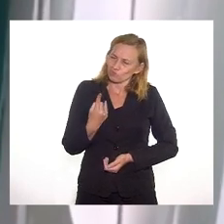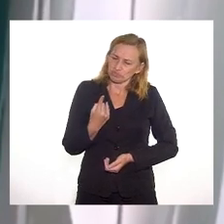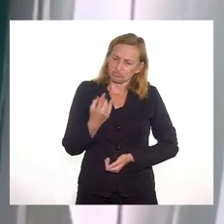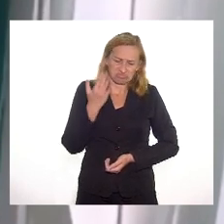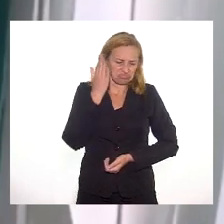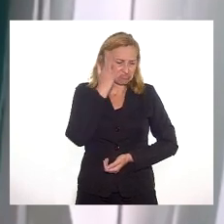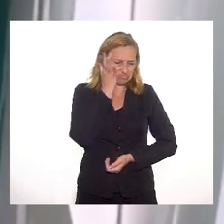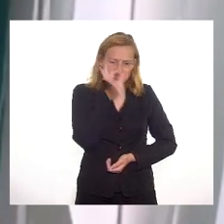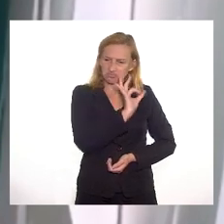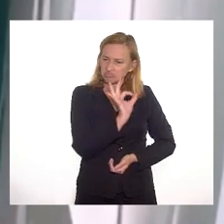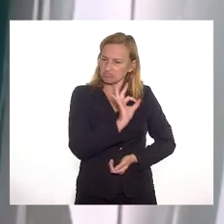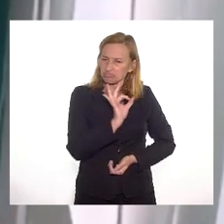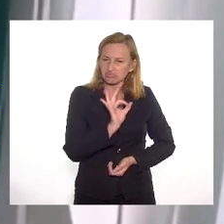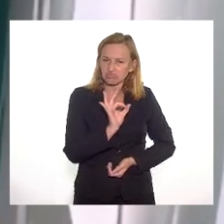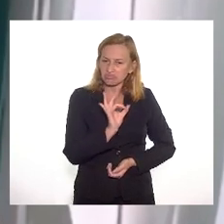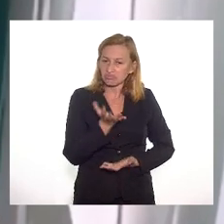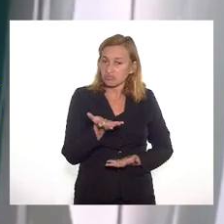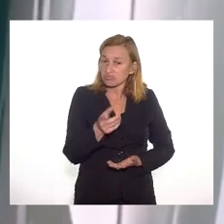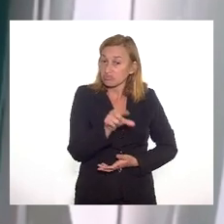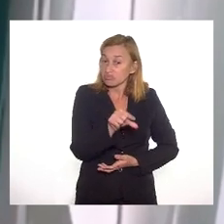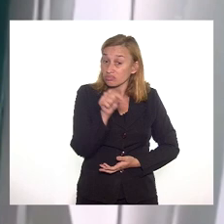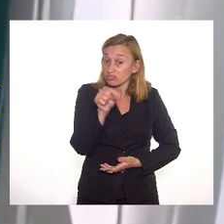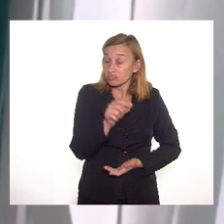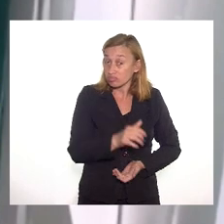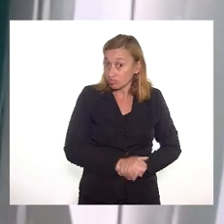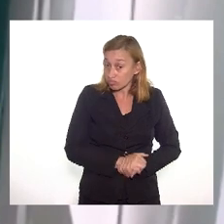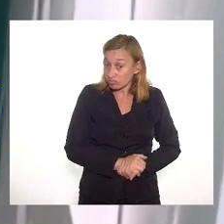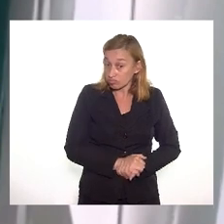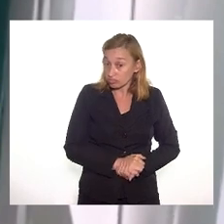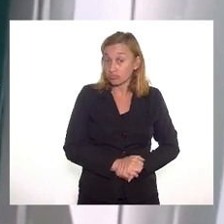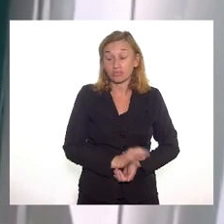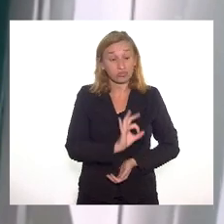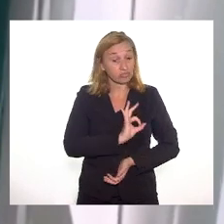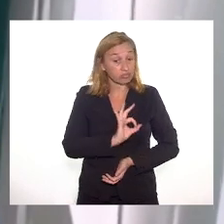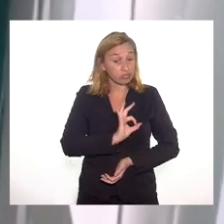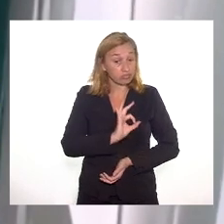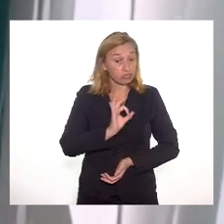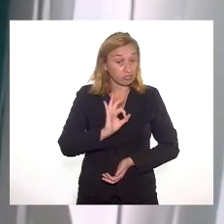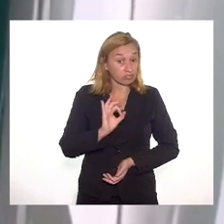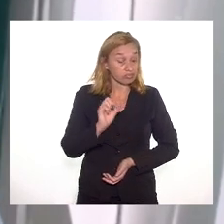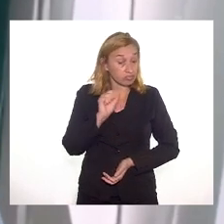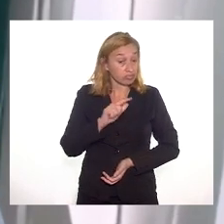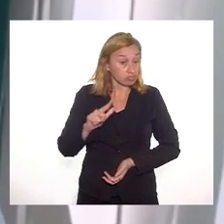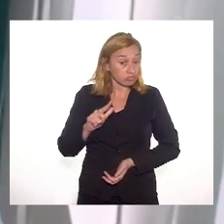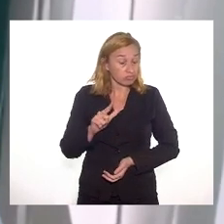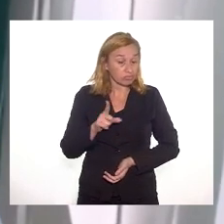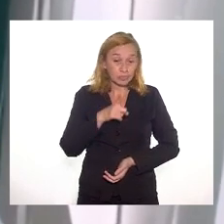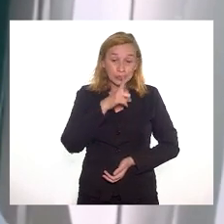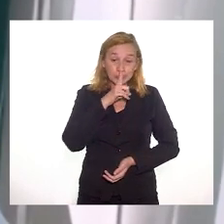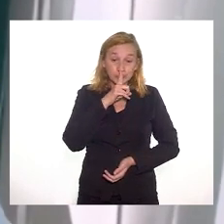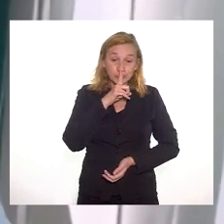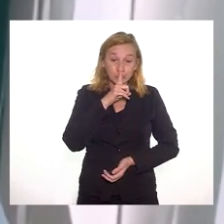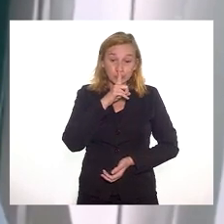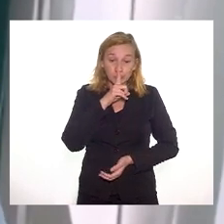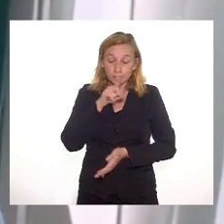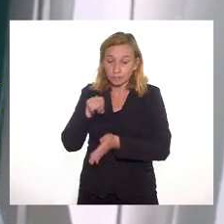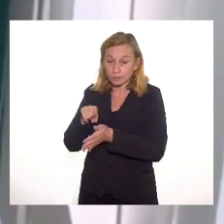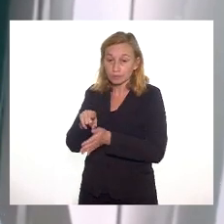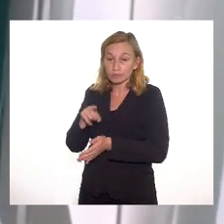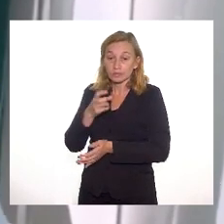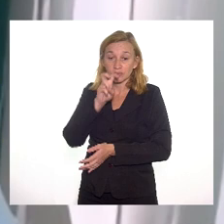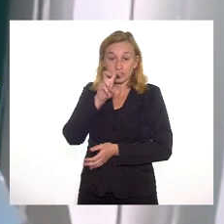incompreensão com esta decisão da Polícia Civil de apor sigilo por